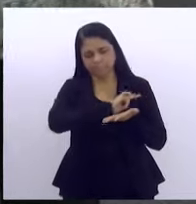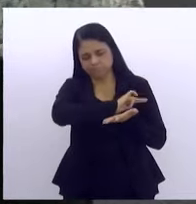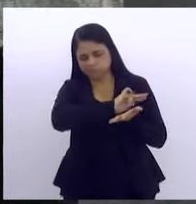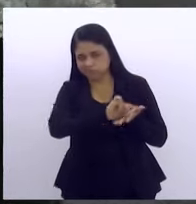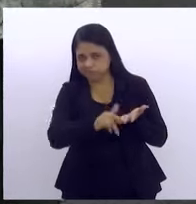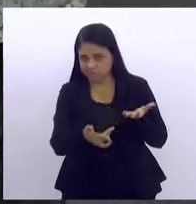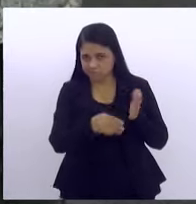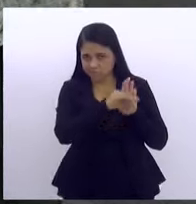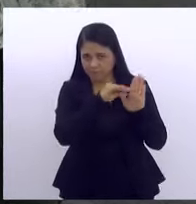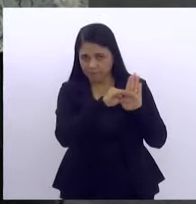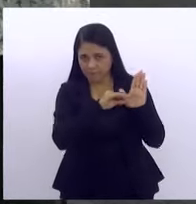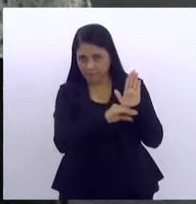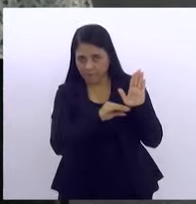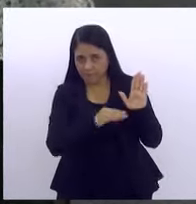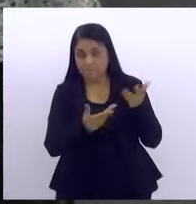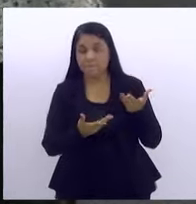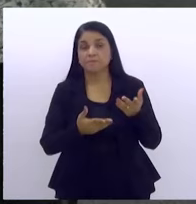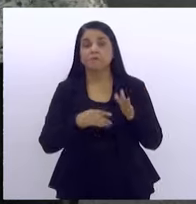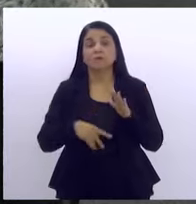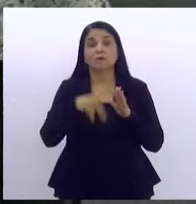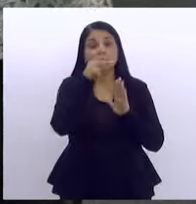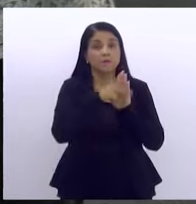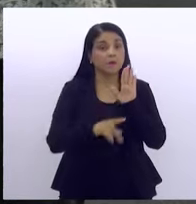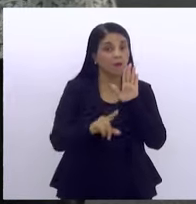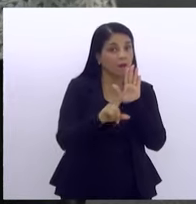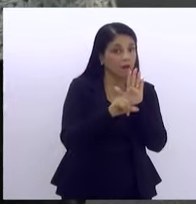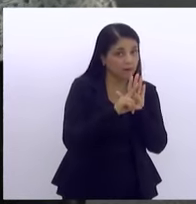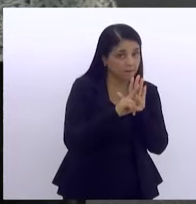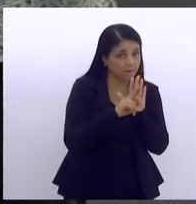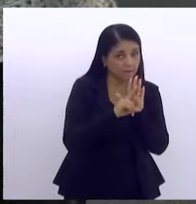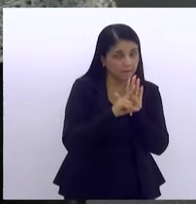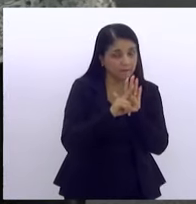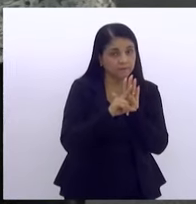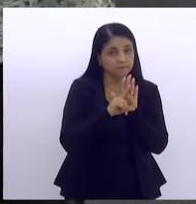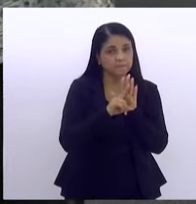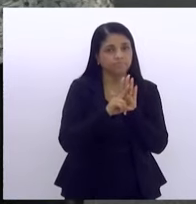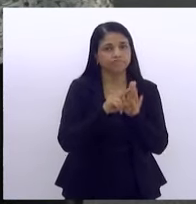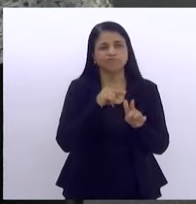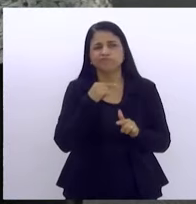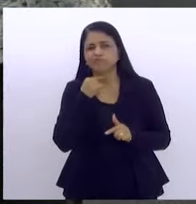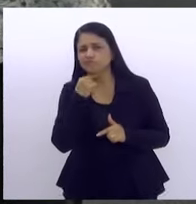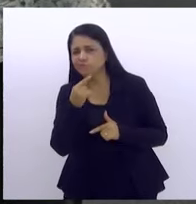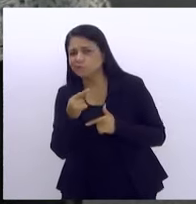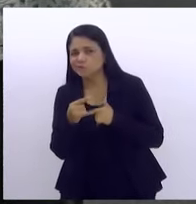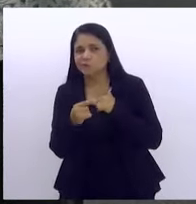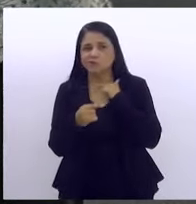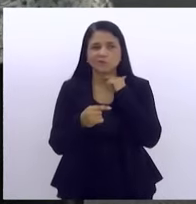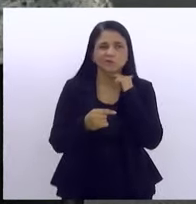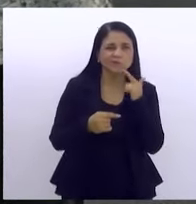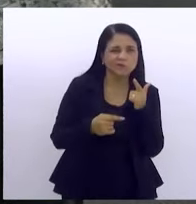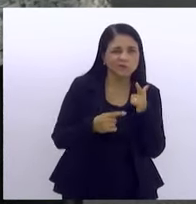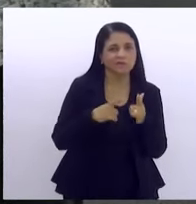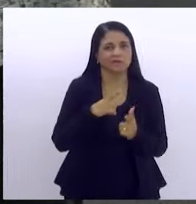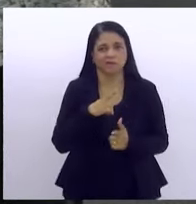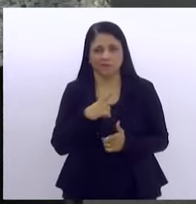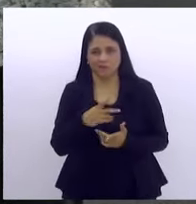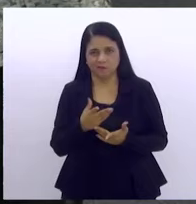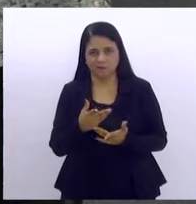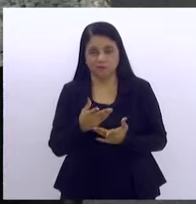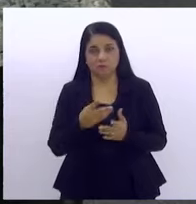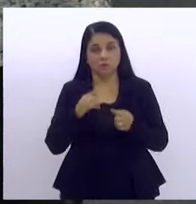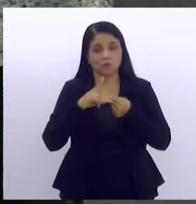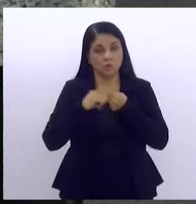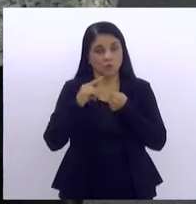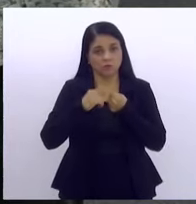Assim sendo, o projeto de lei trouxe muitas dúvidas. Tanto é que no seu